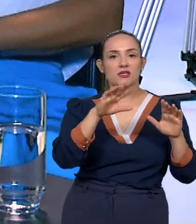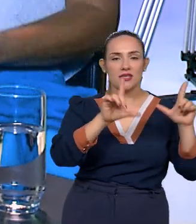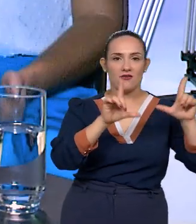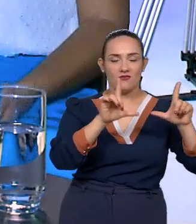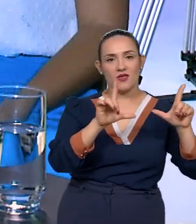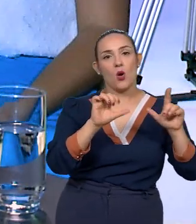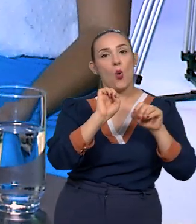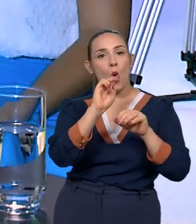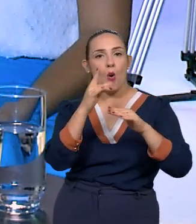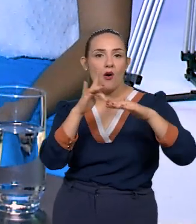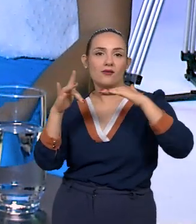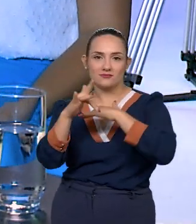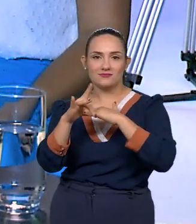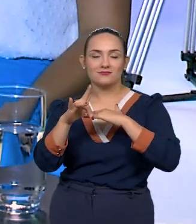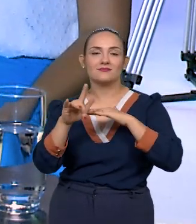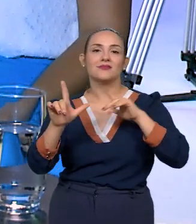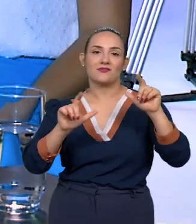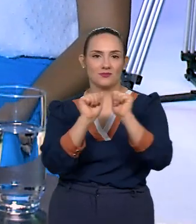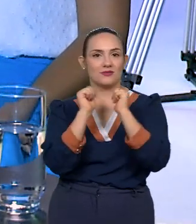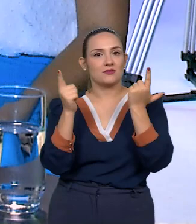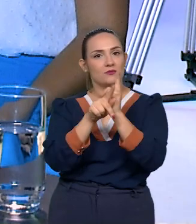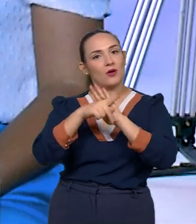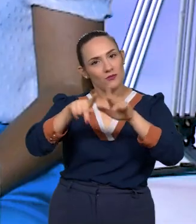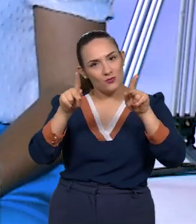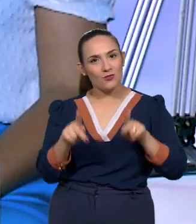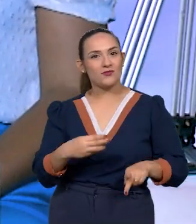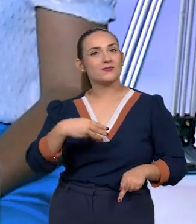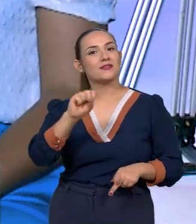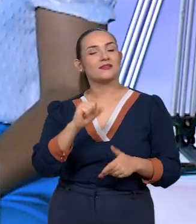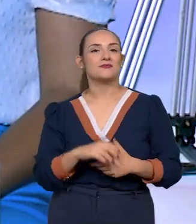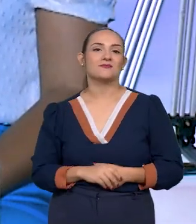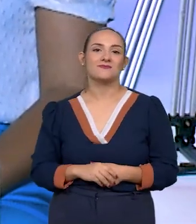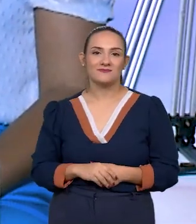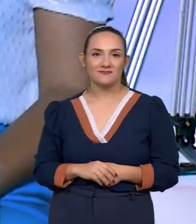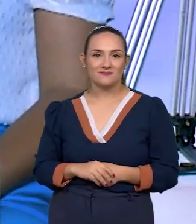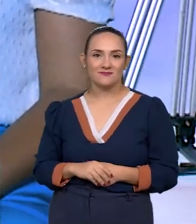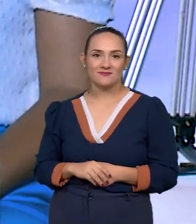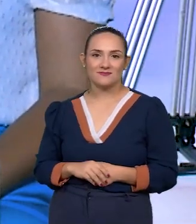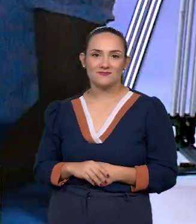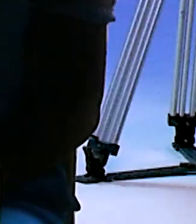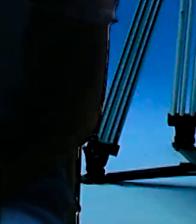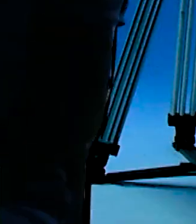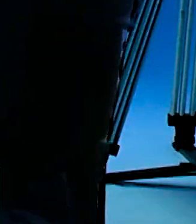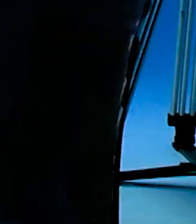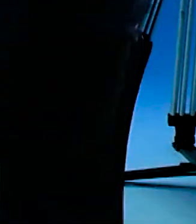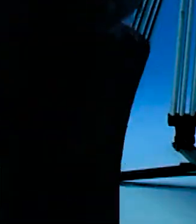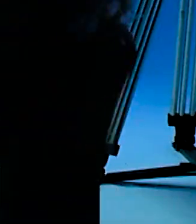da NET e mídias sociais. TV Alemes, a TV da gente, de MS.